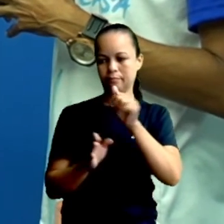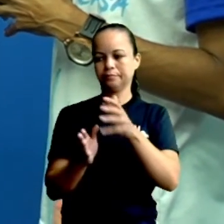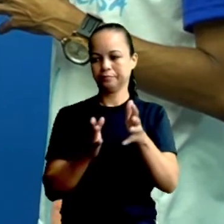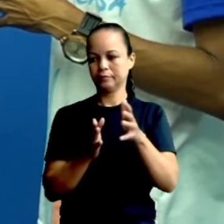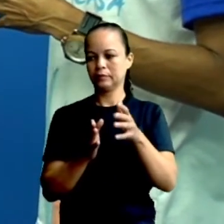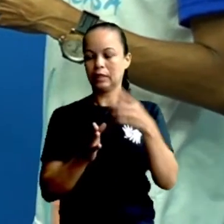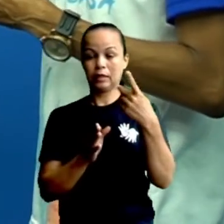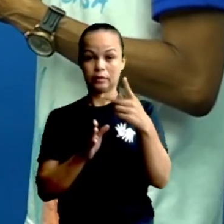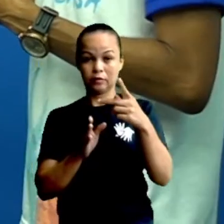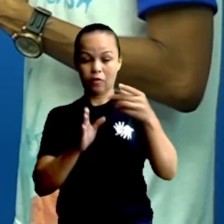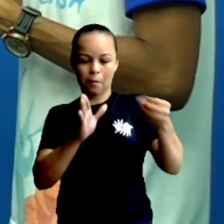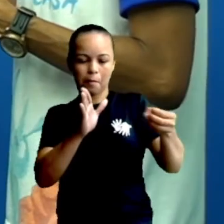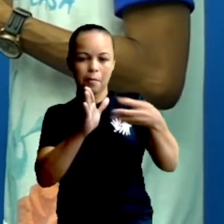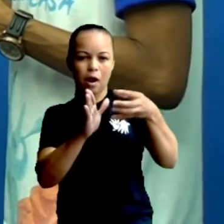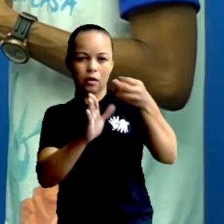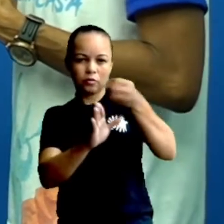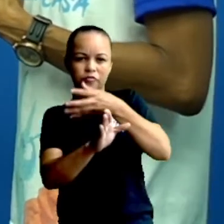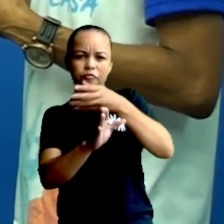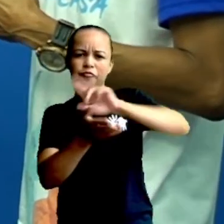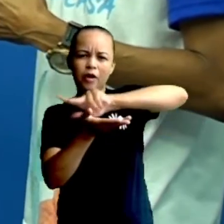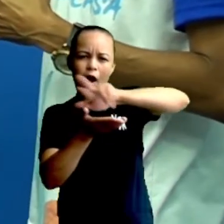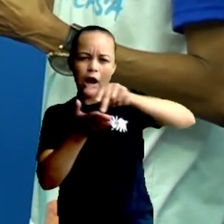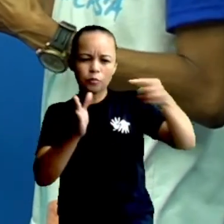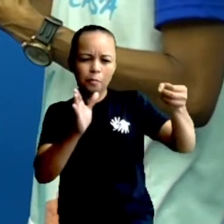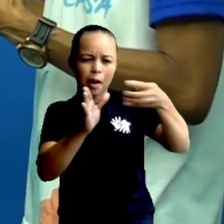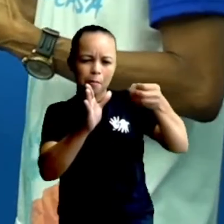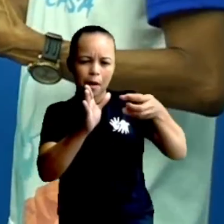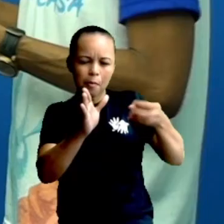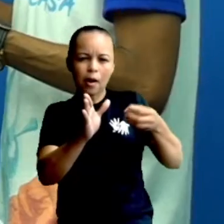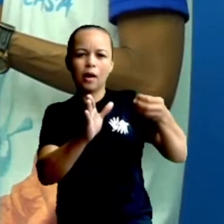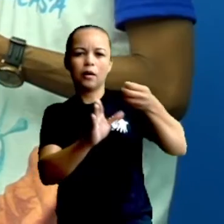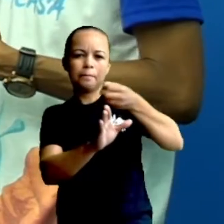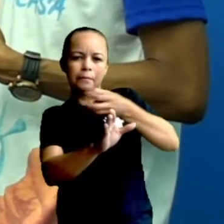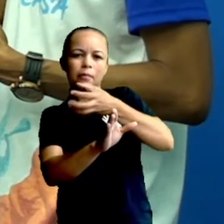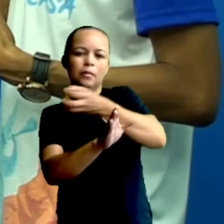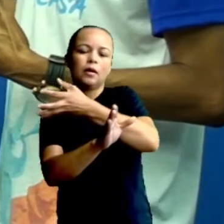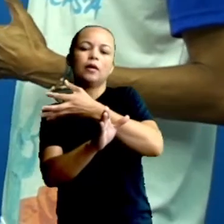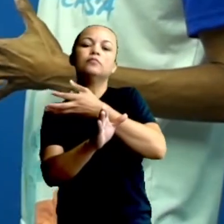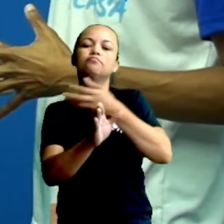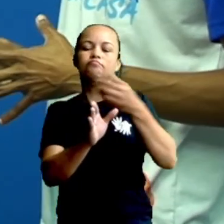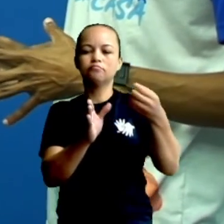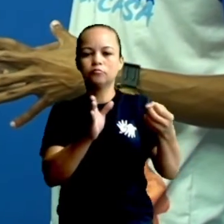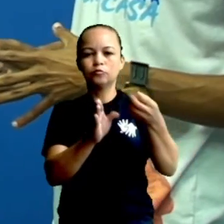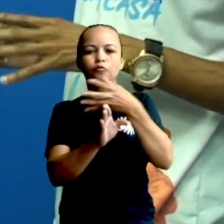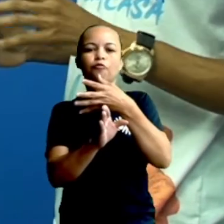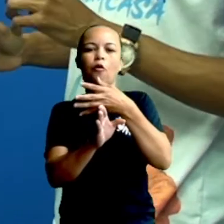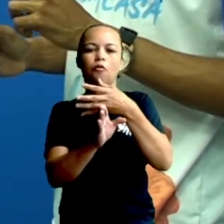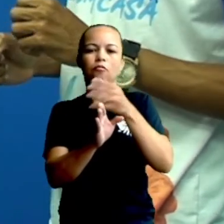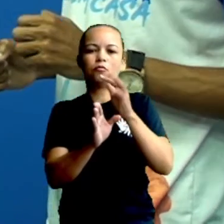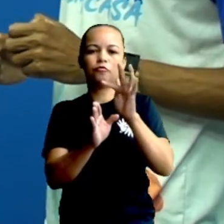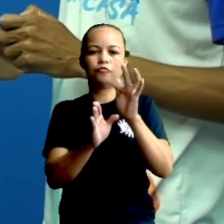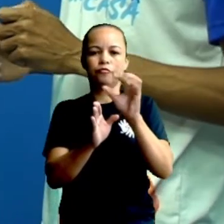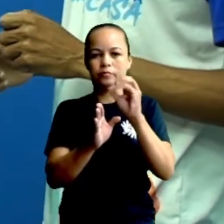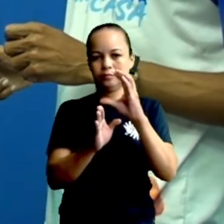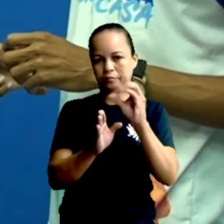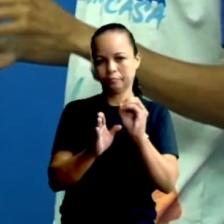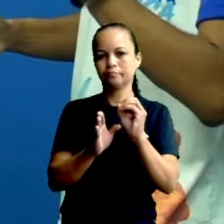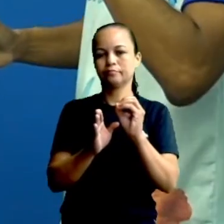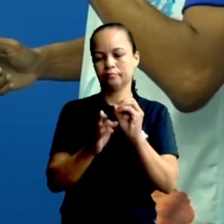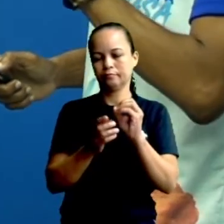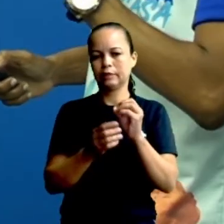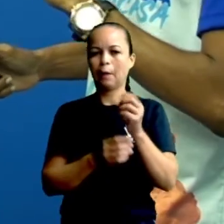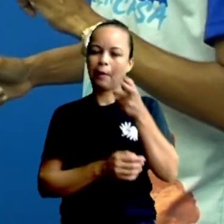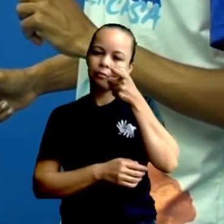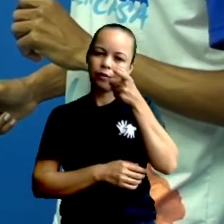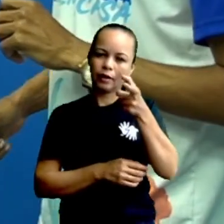raios. Se eu tiver vários raios juntos, tá? Simultaneamente vai convergir em um foco. É bem interessante. Tá?